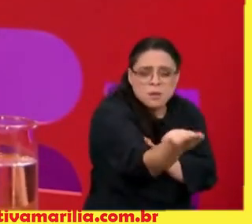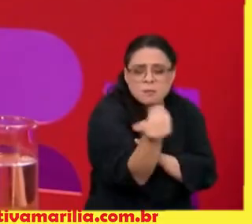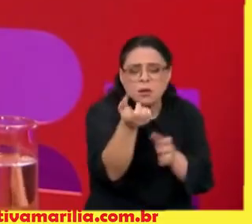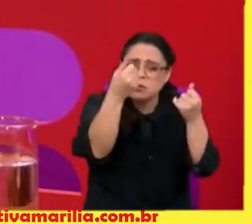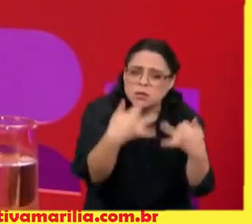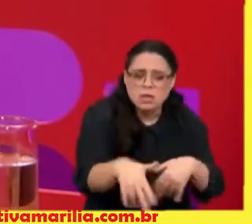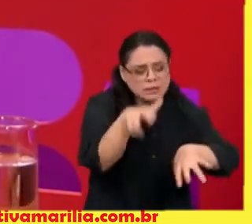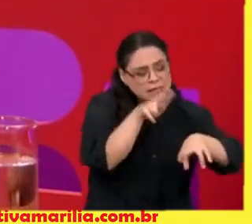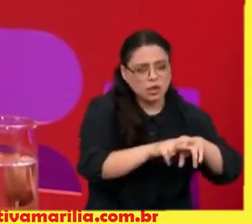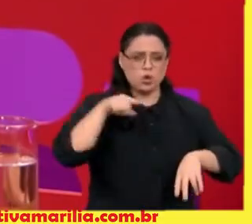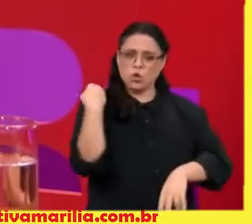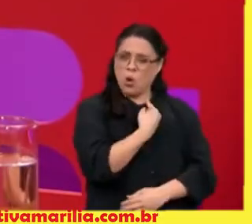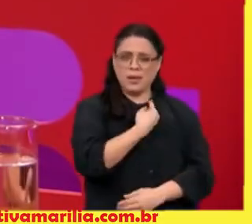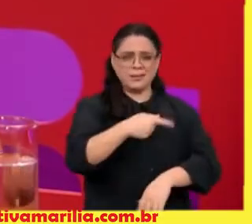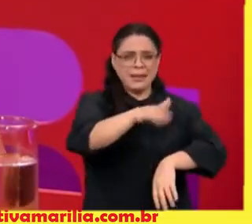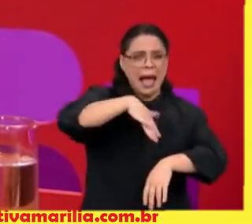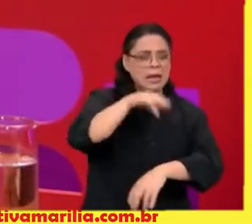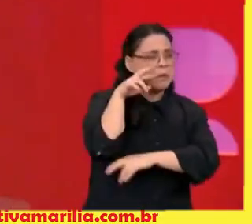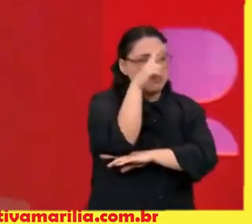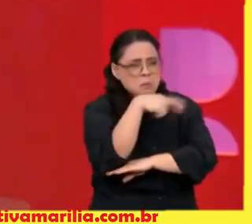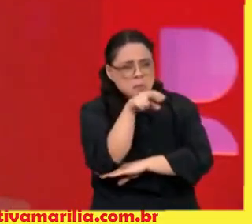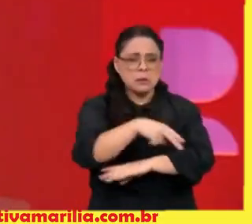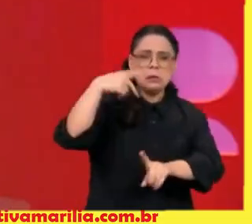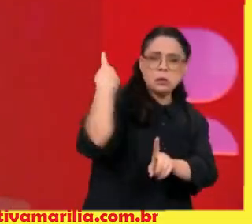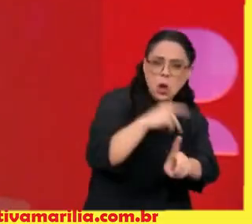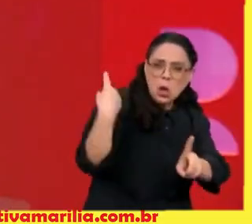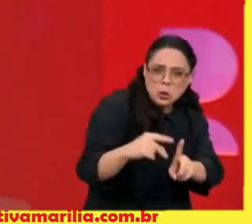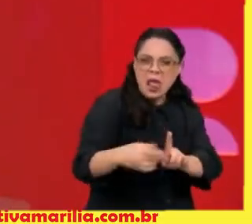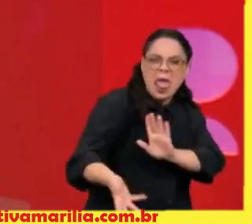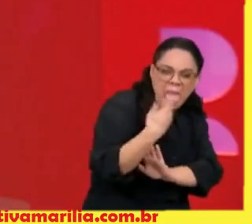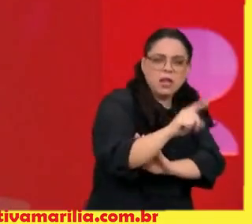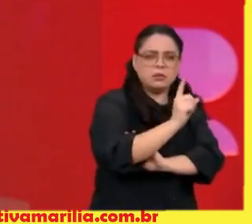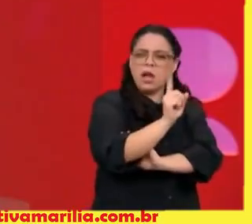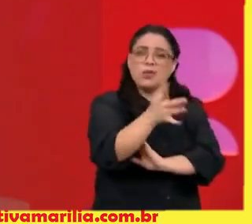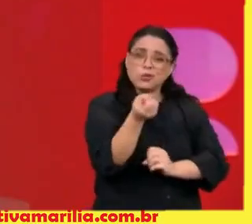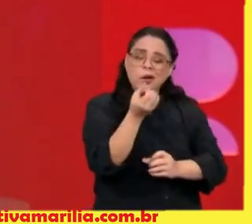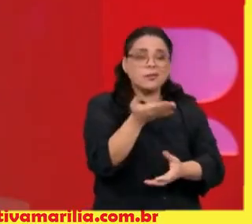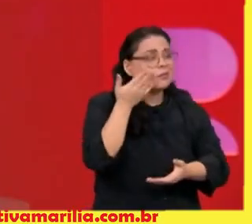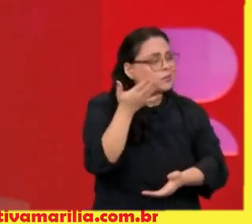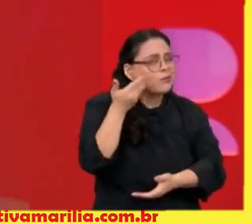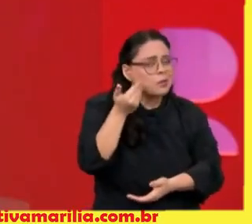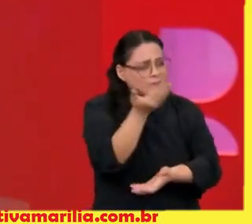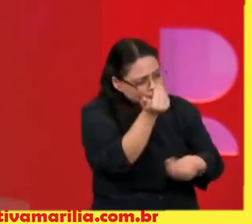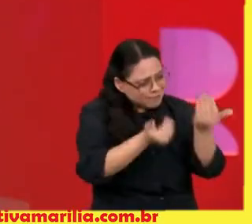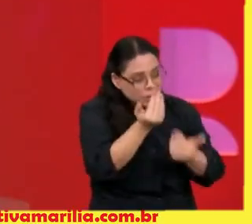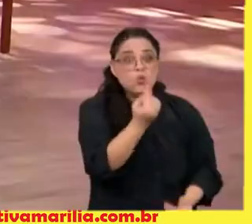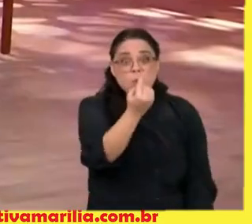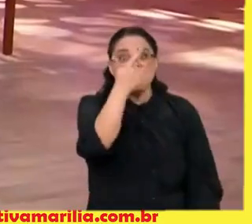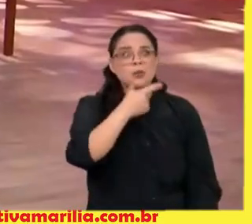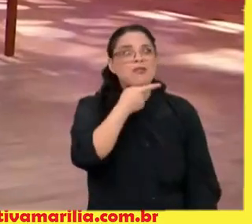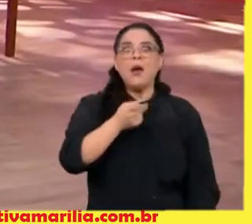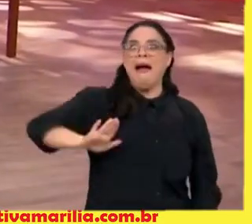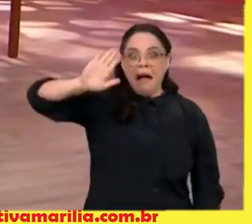Claro. E nós não éramos torturadores, a gente não ia fazer ninguém falar por coerção, não é? Esse único que talvez estivesse ali engasgado, pena que eu não me